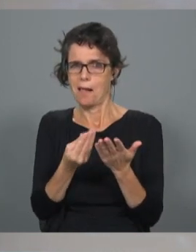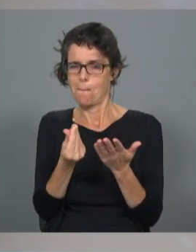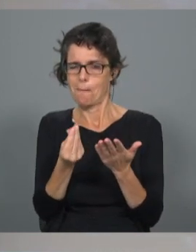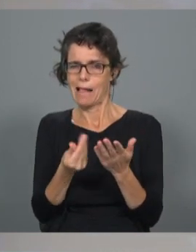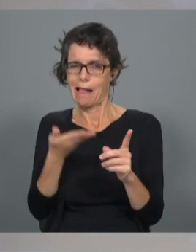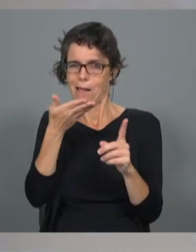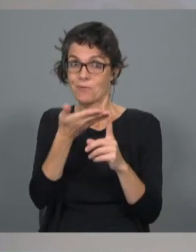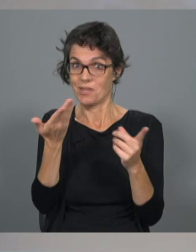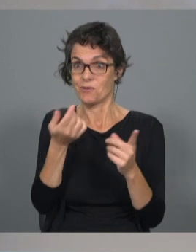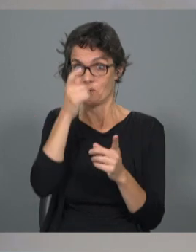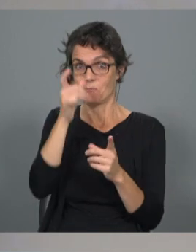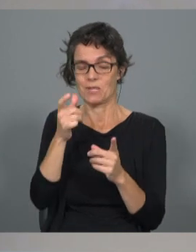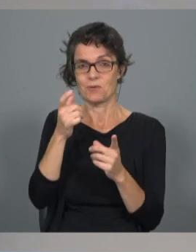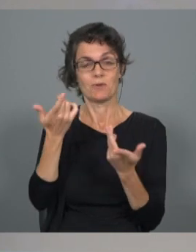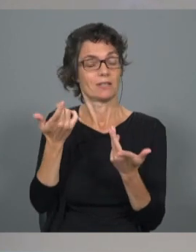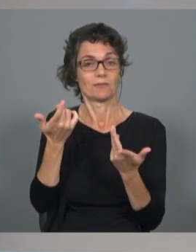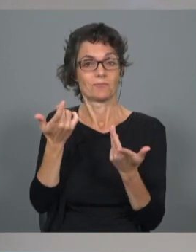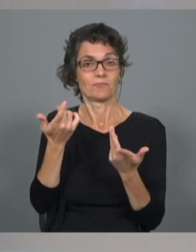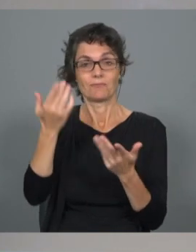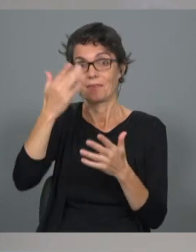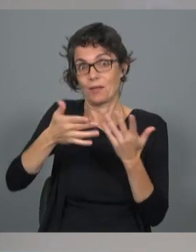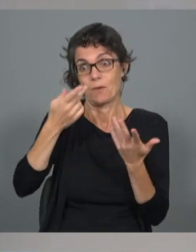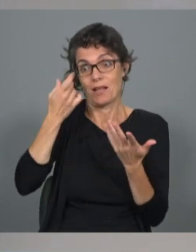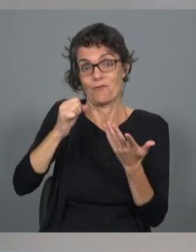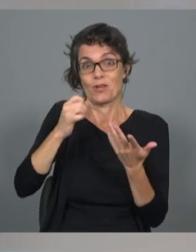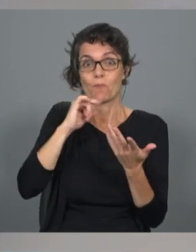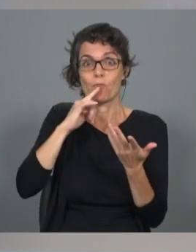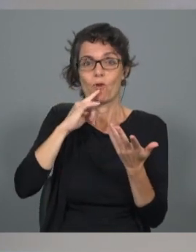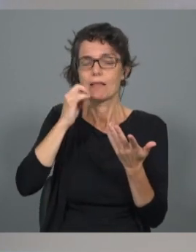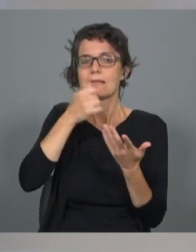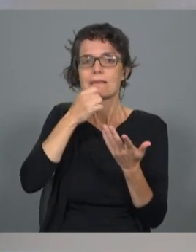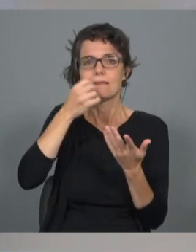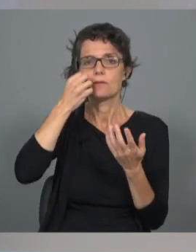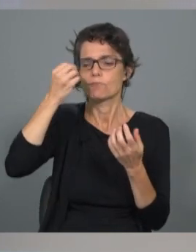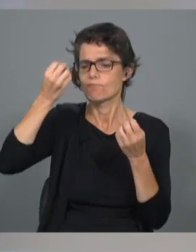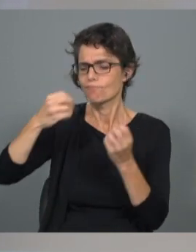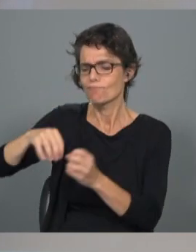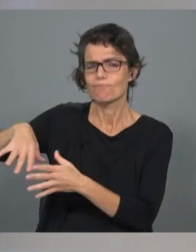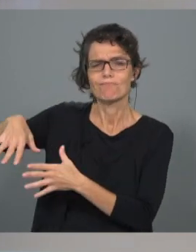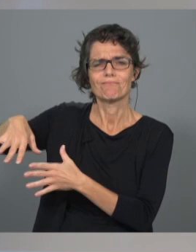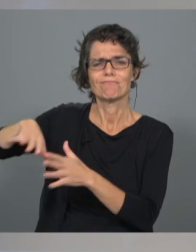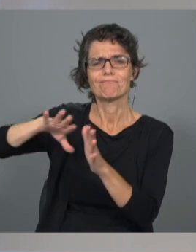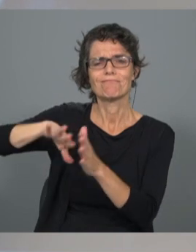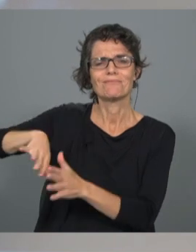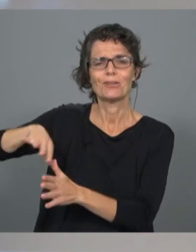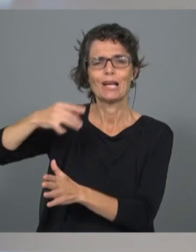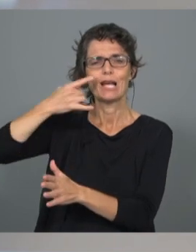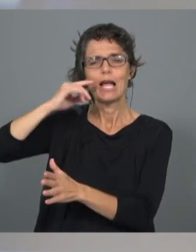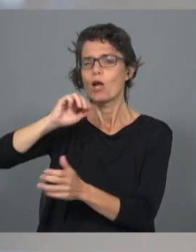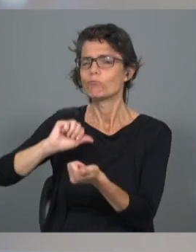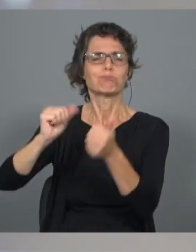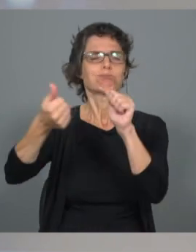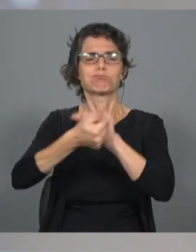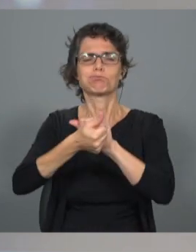dia na sua vida também tem que deixar para trás muita coisa e optar por valores, por